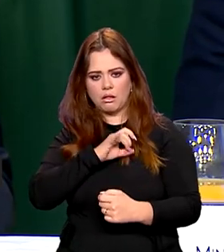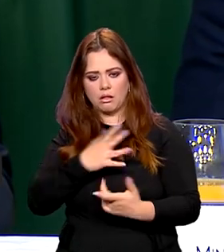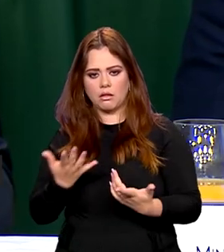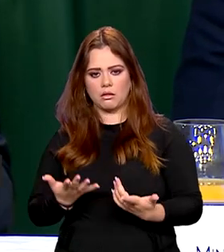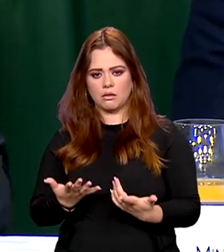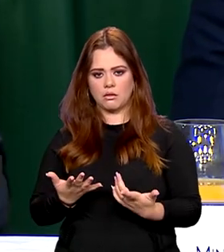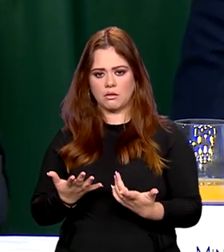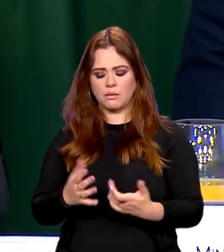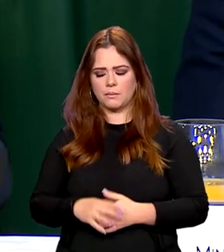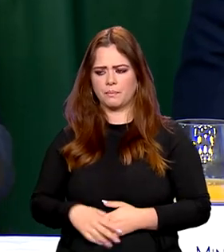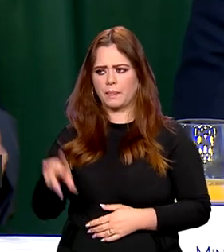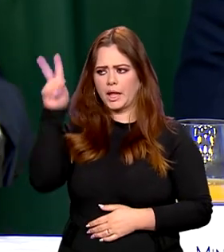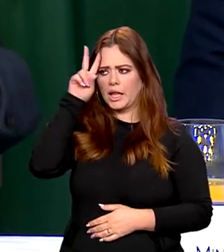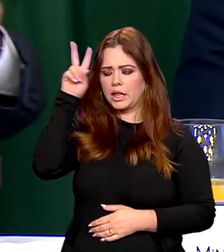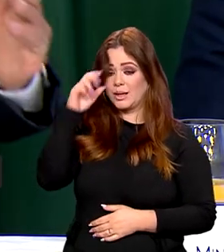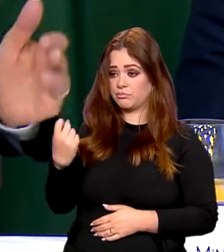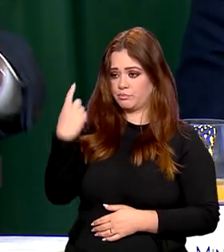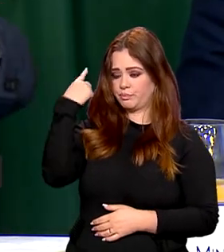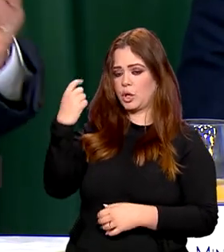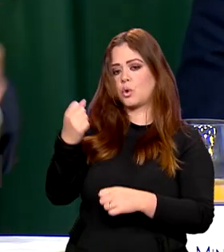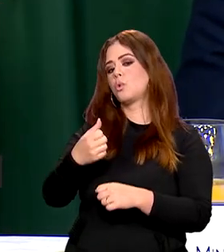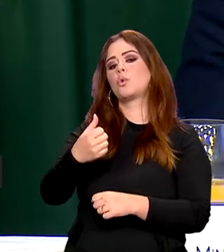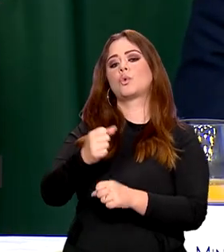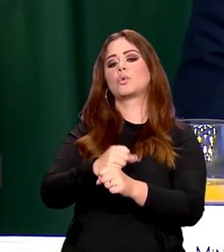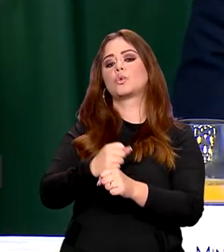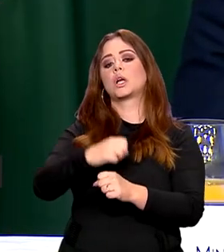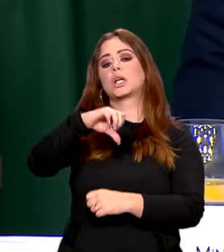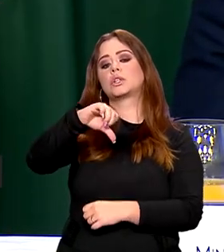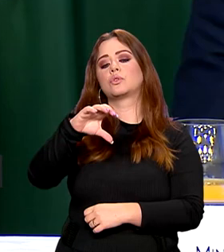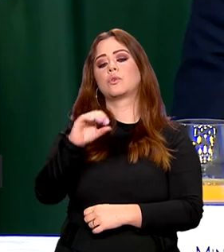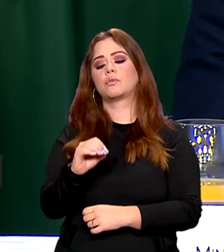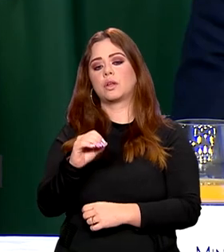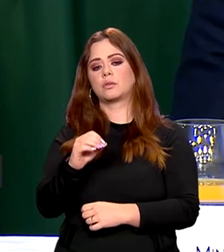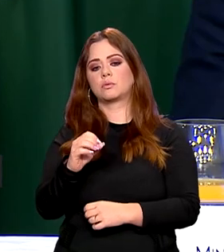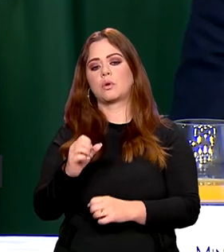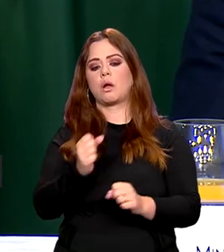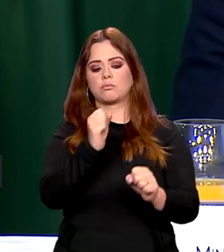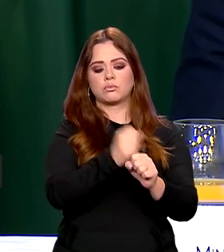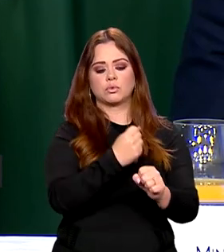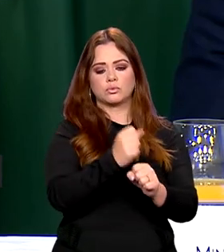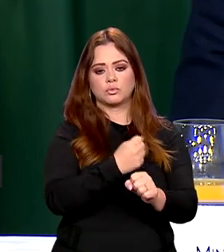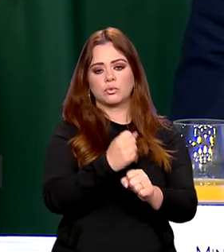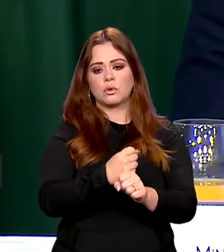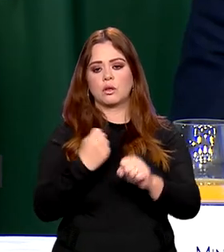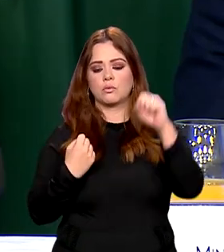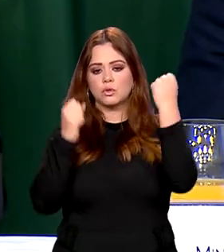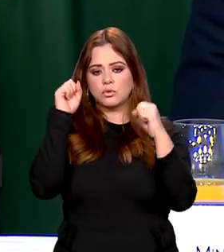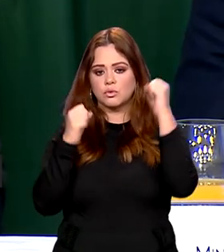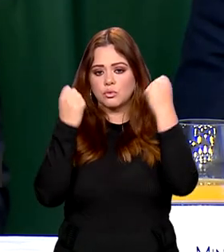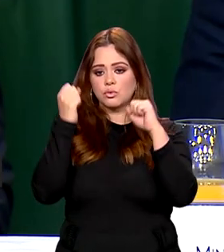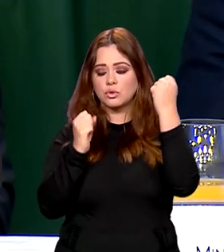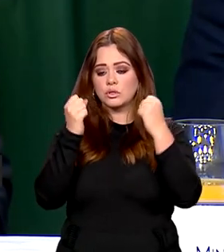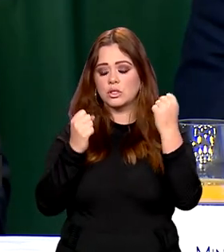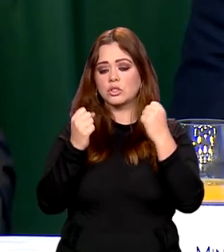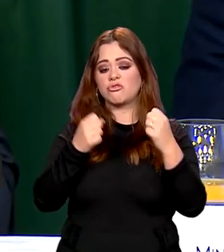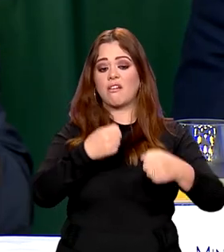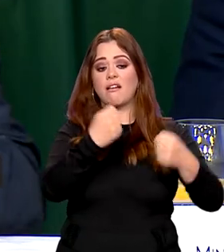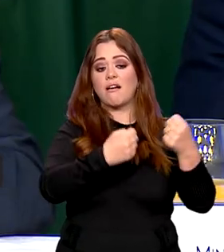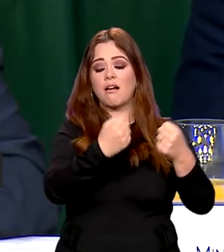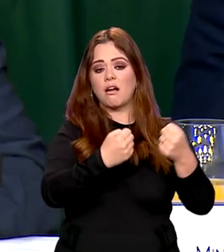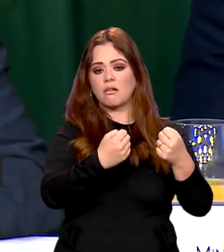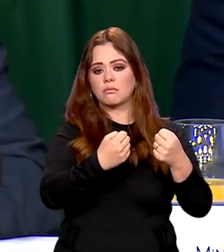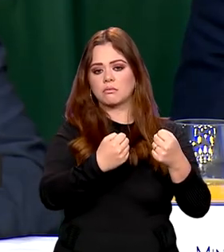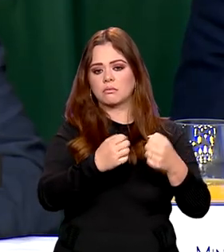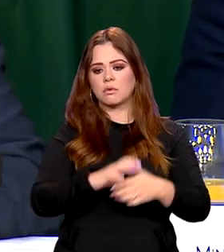Quem não lembra nos anos 90 quando se destruiu a indústria de autopeças nesse país? Quem não se lembra do fechamento